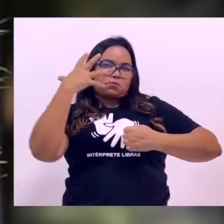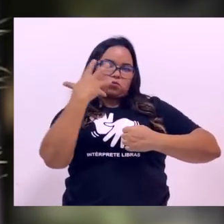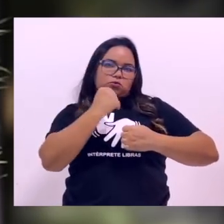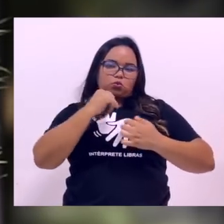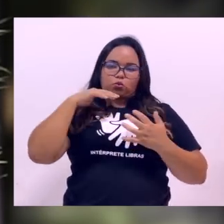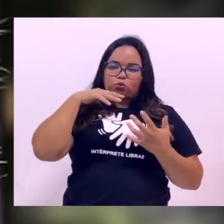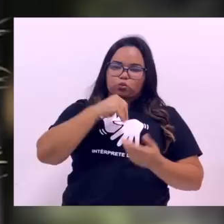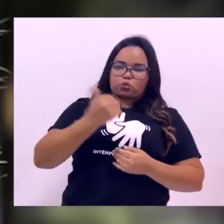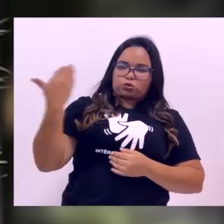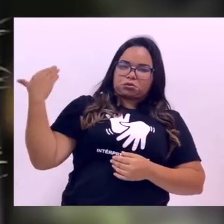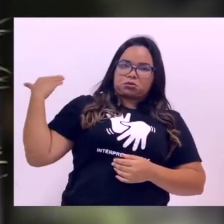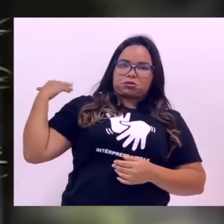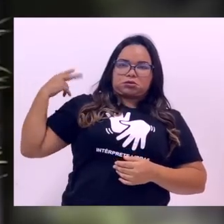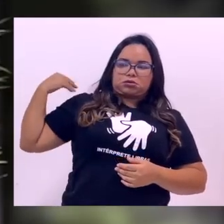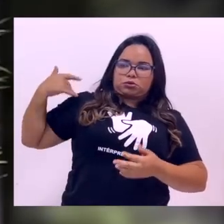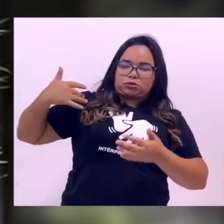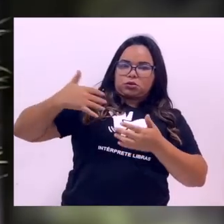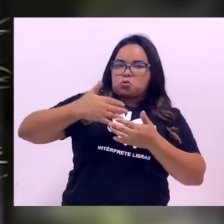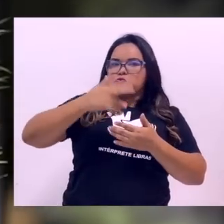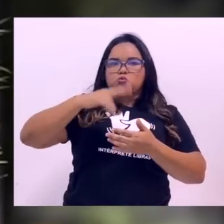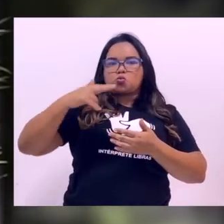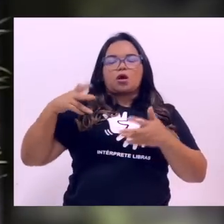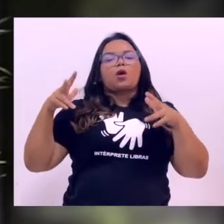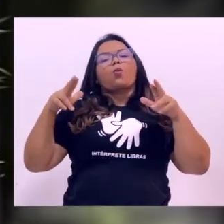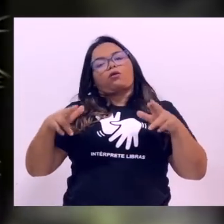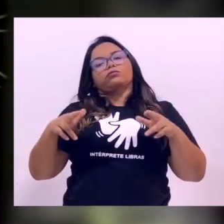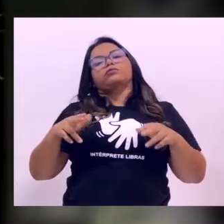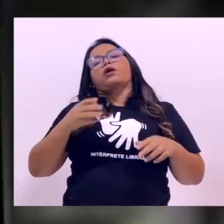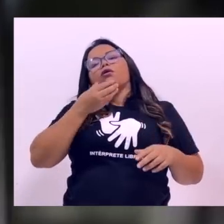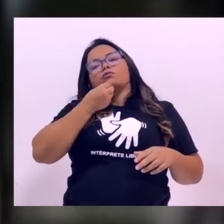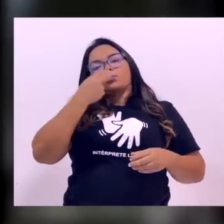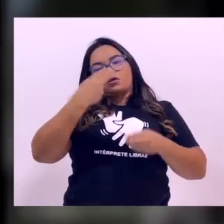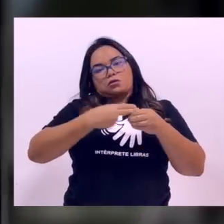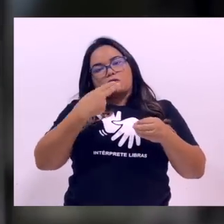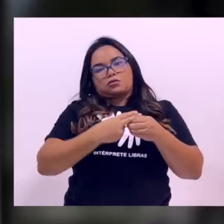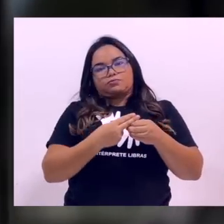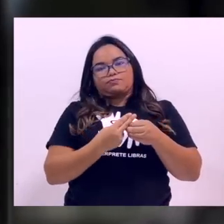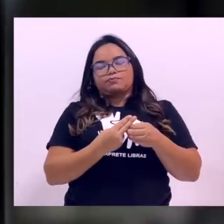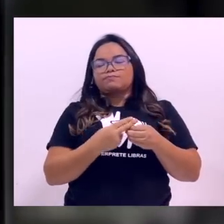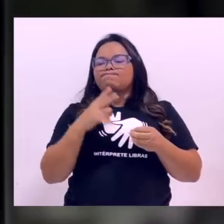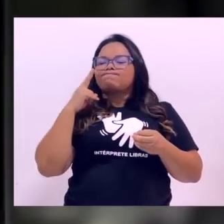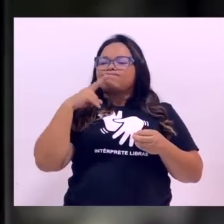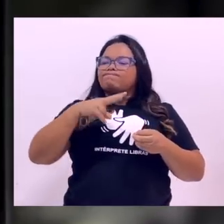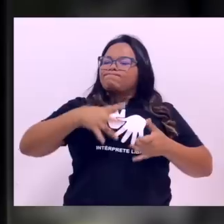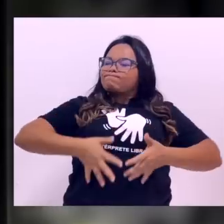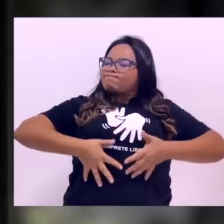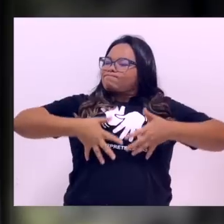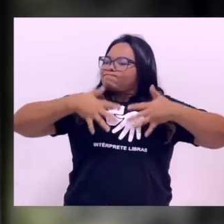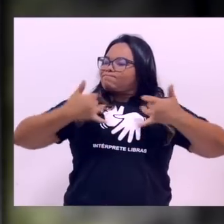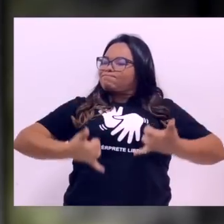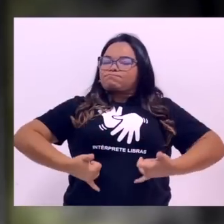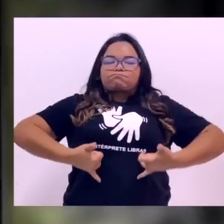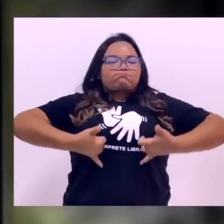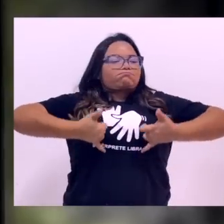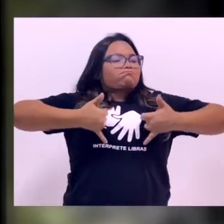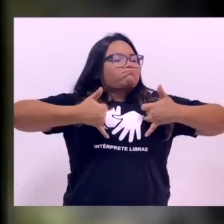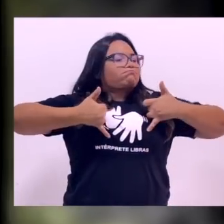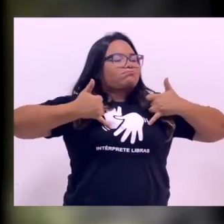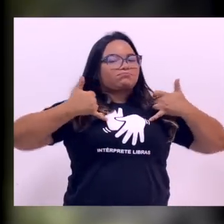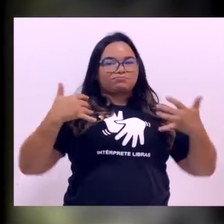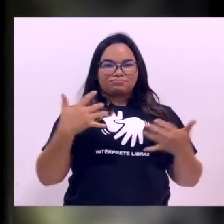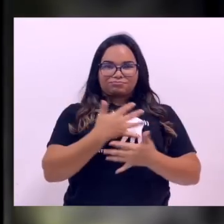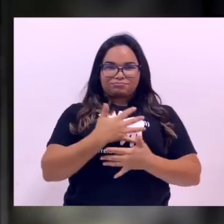a cidade mais gloriosa que jamais existiu na face do planeta. E Nabucodonosor ficou muito orgulhoso das